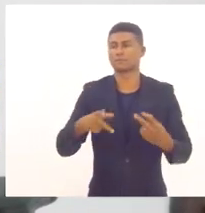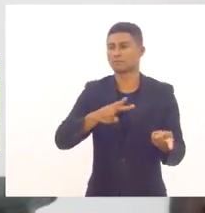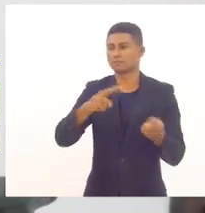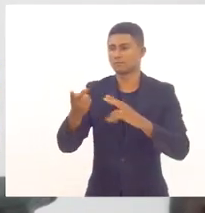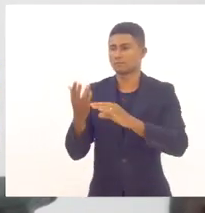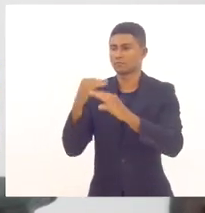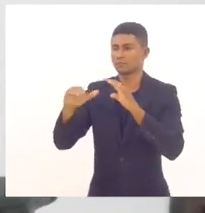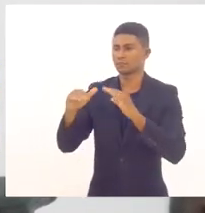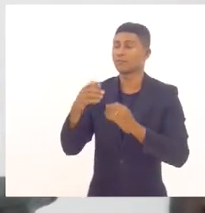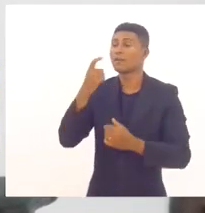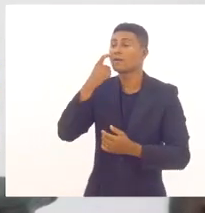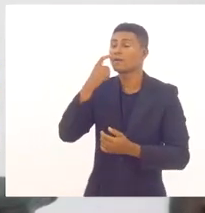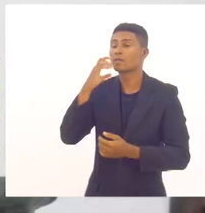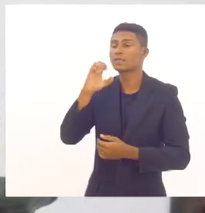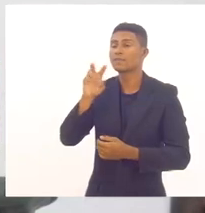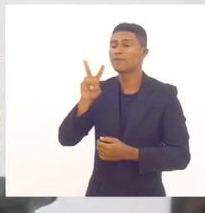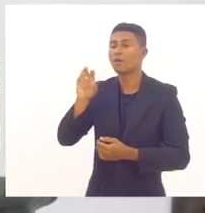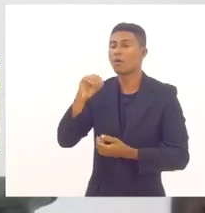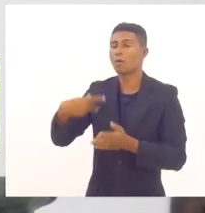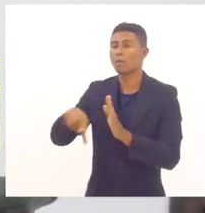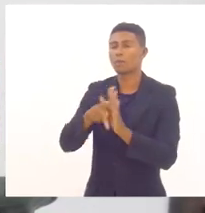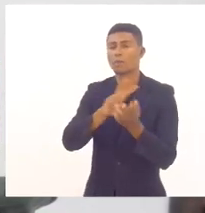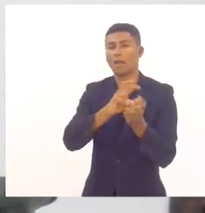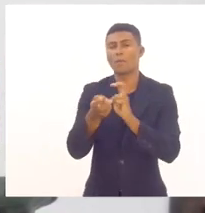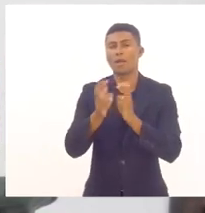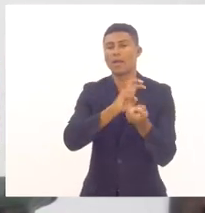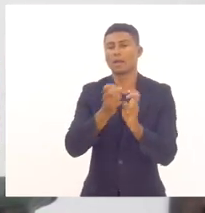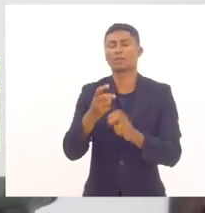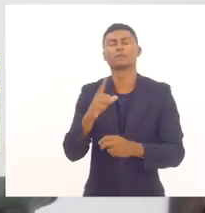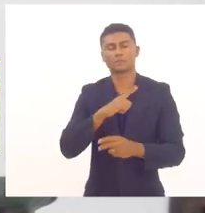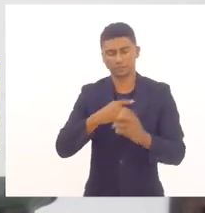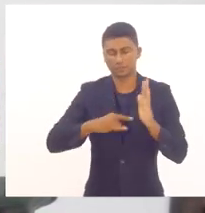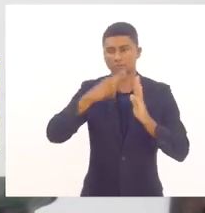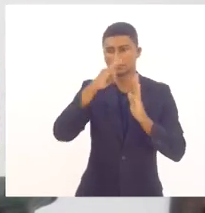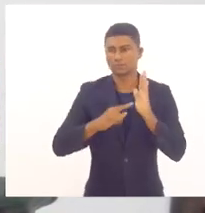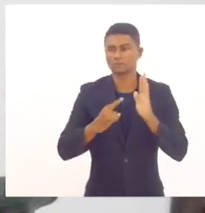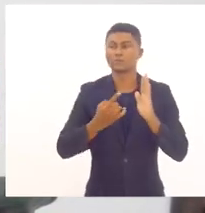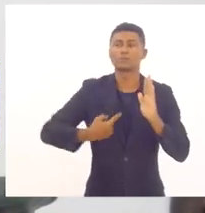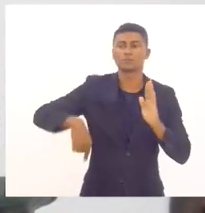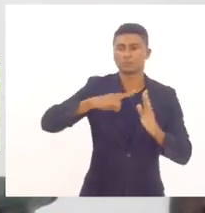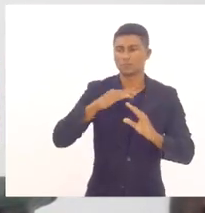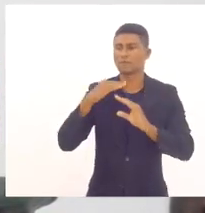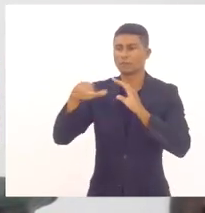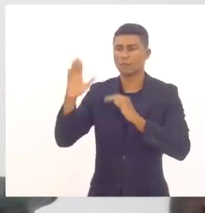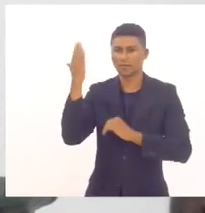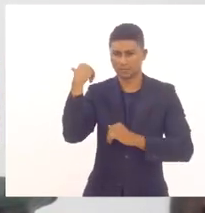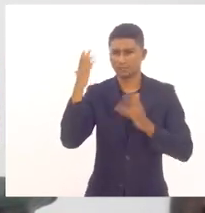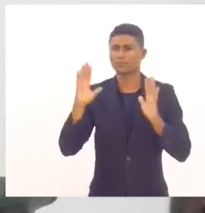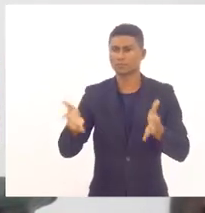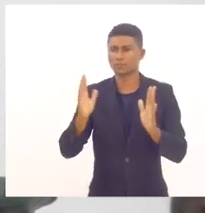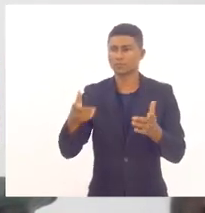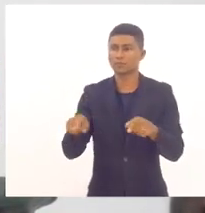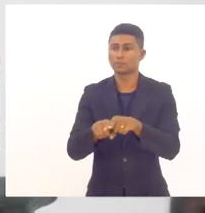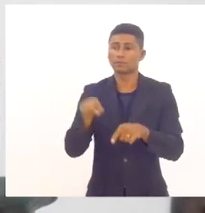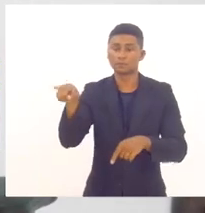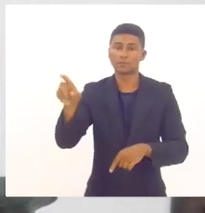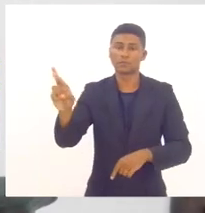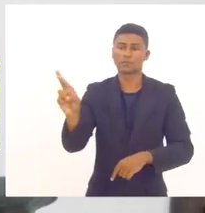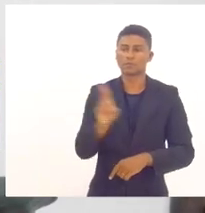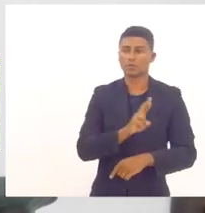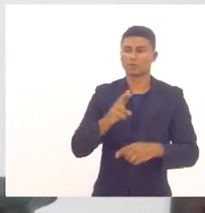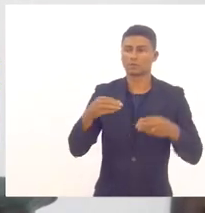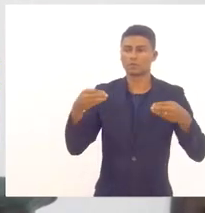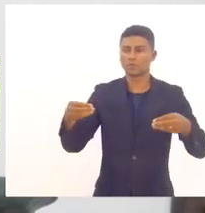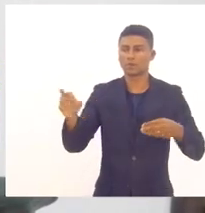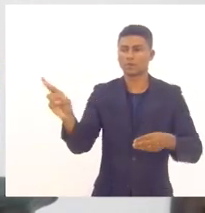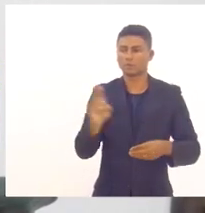cobrando o CBO da capoeira. Eu tenho aqui o ofício que nós, federação, enviamos e a resposta do Ministério.